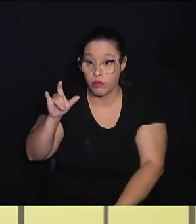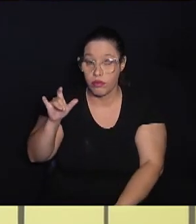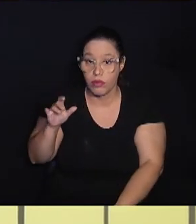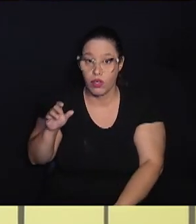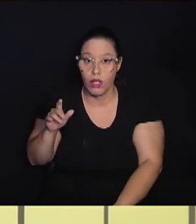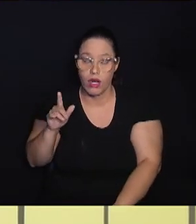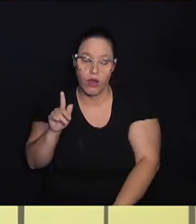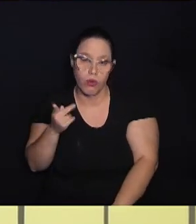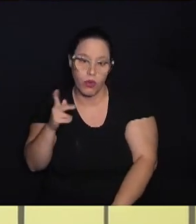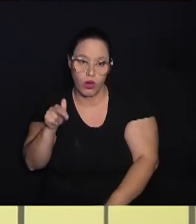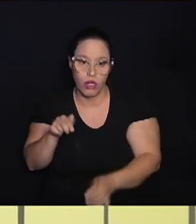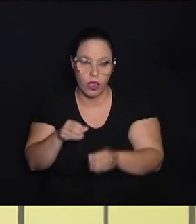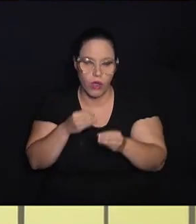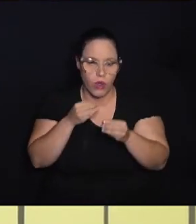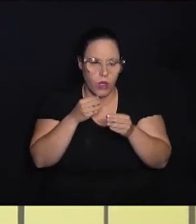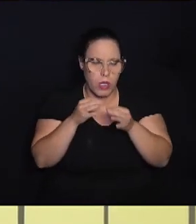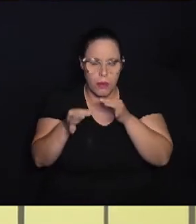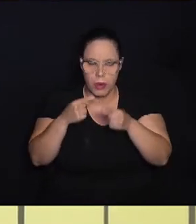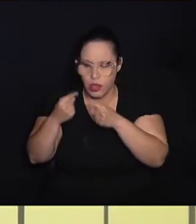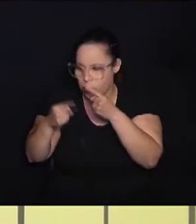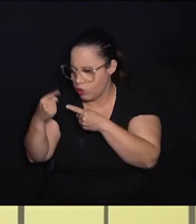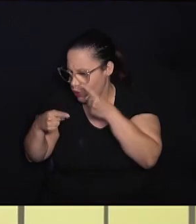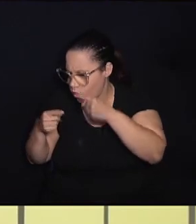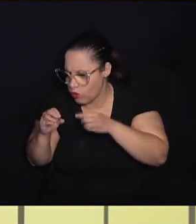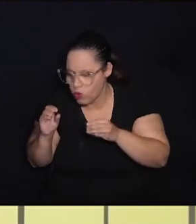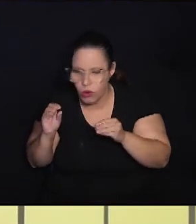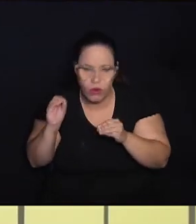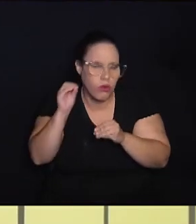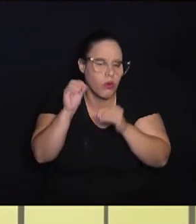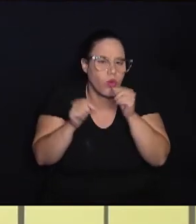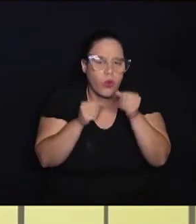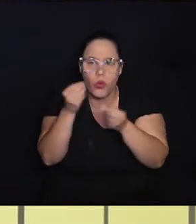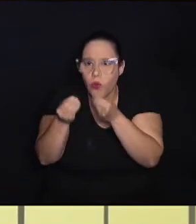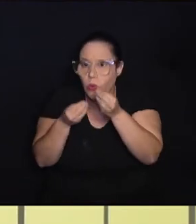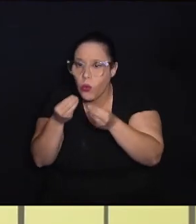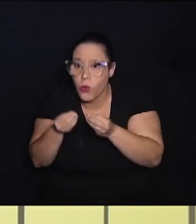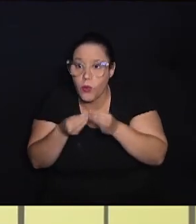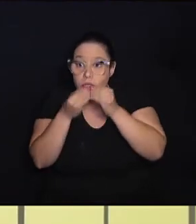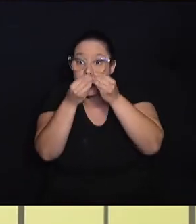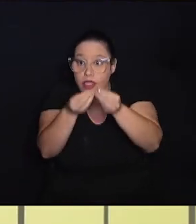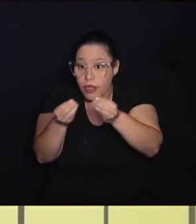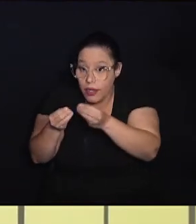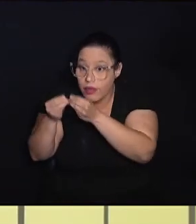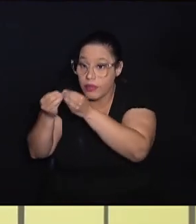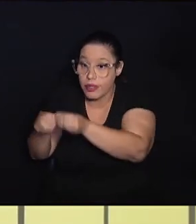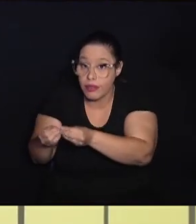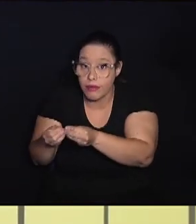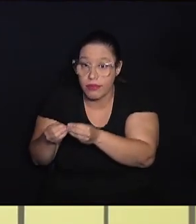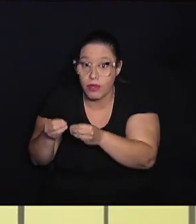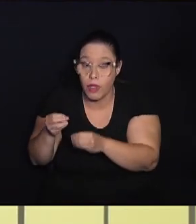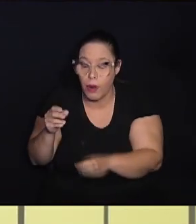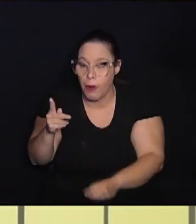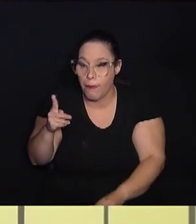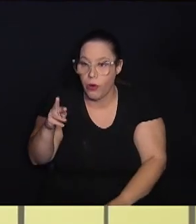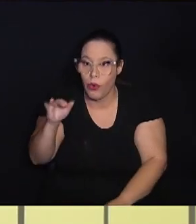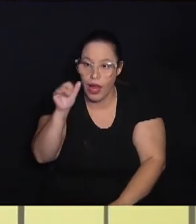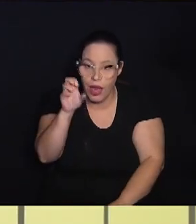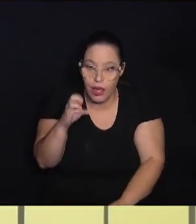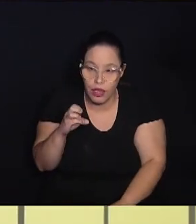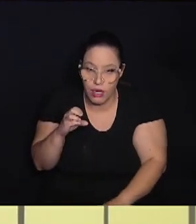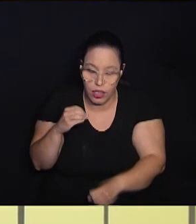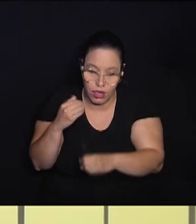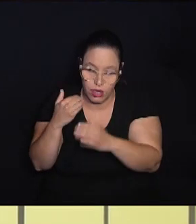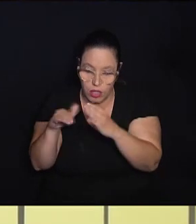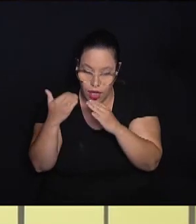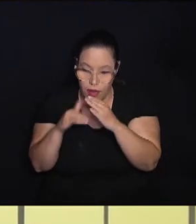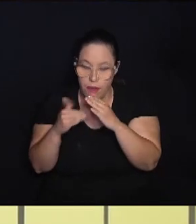discutir o mundo dos quadrinhos o que a gente pode fazer como que a gente pulveriza a linguagem é fica esse recado e o proac tá aberto para você mandar o seu